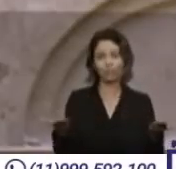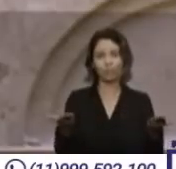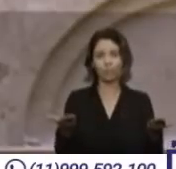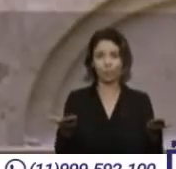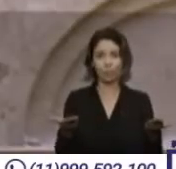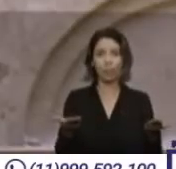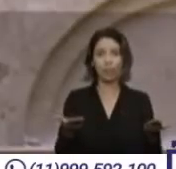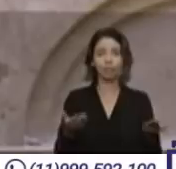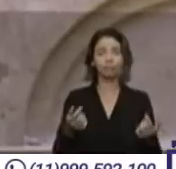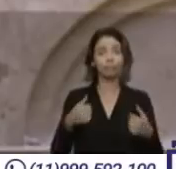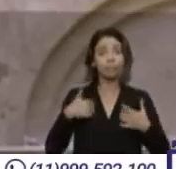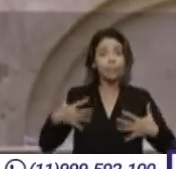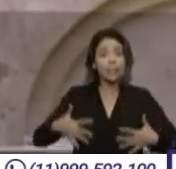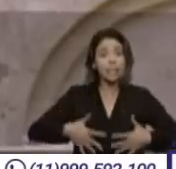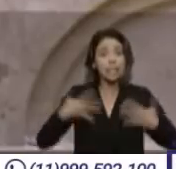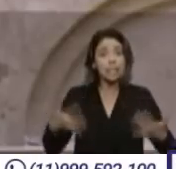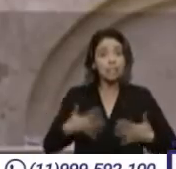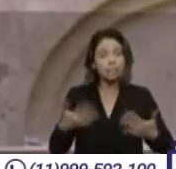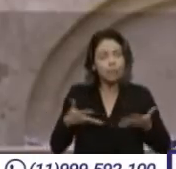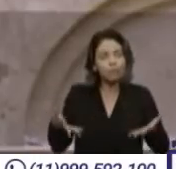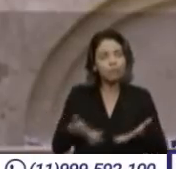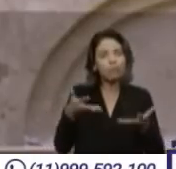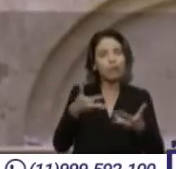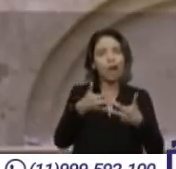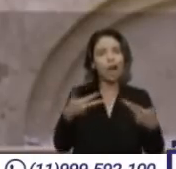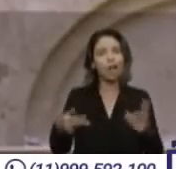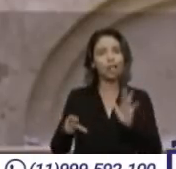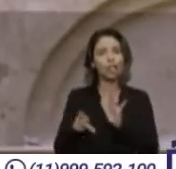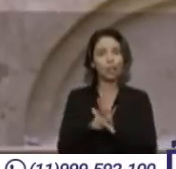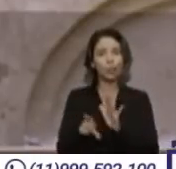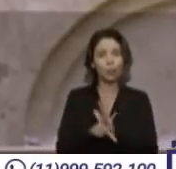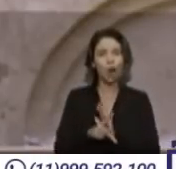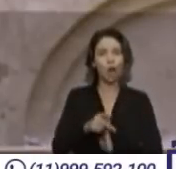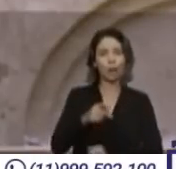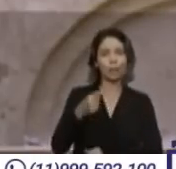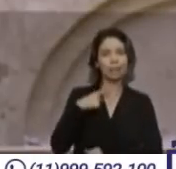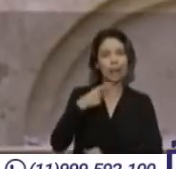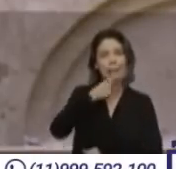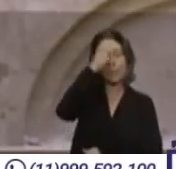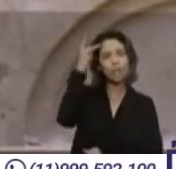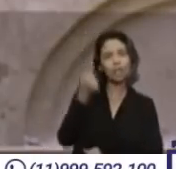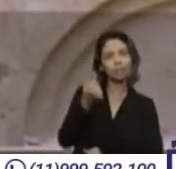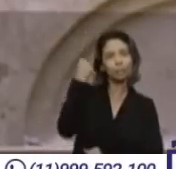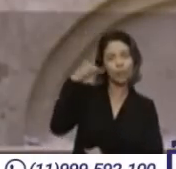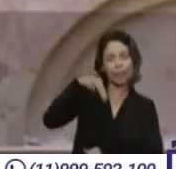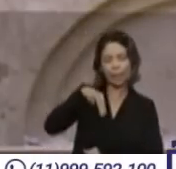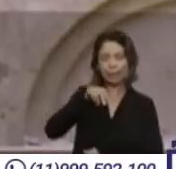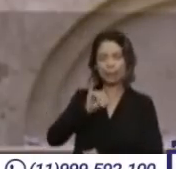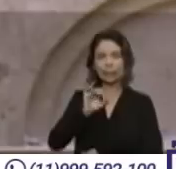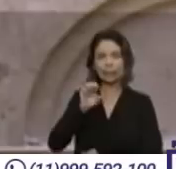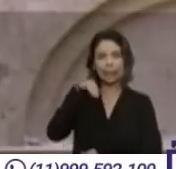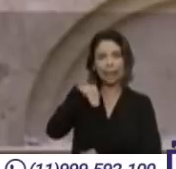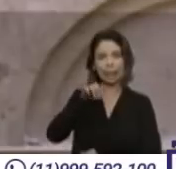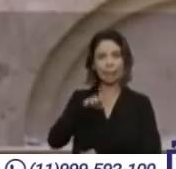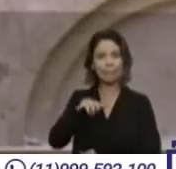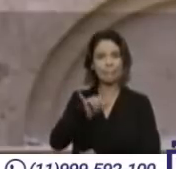inspiração que anima as estruturas concebidas pelo gênio de Niemeyer, assim como os